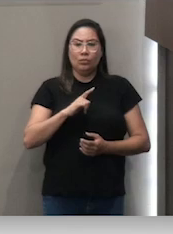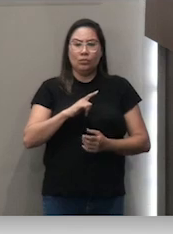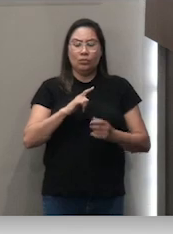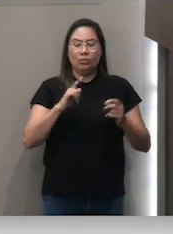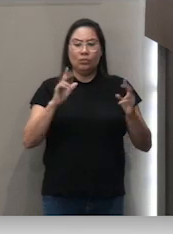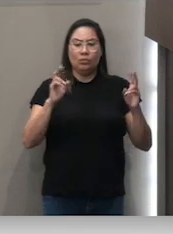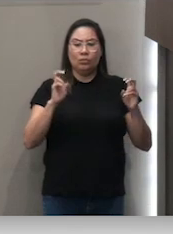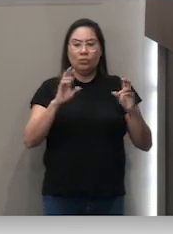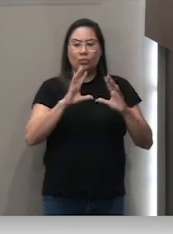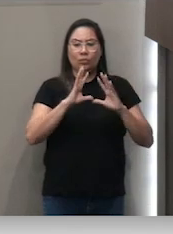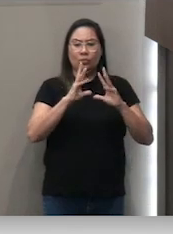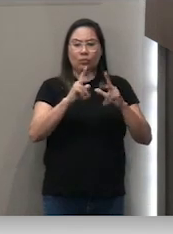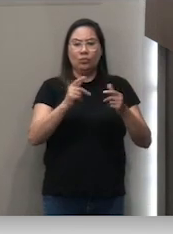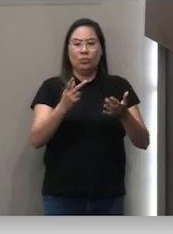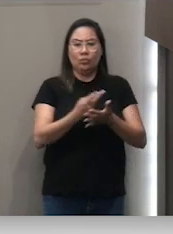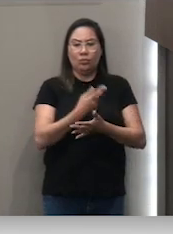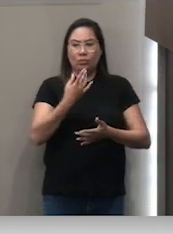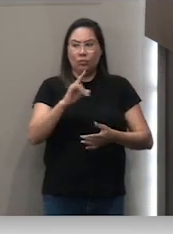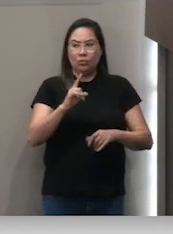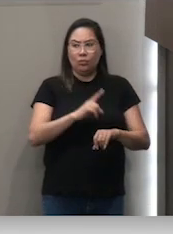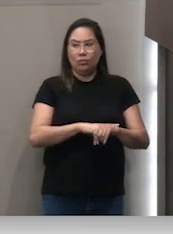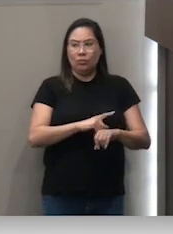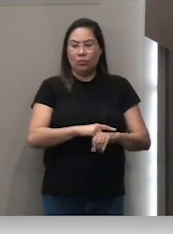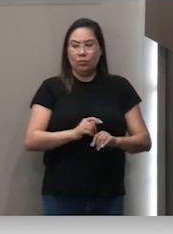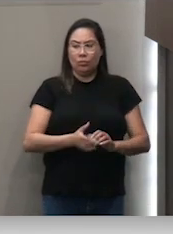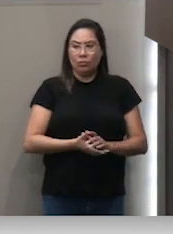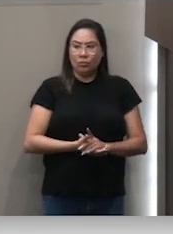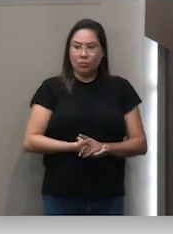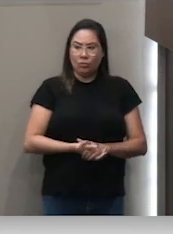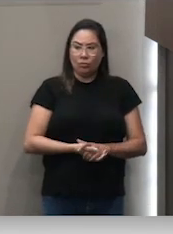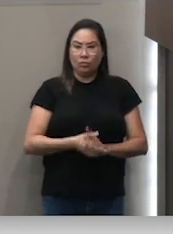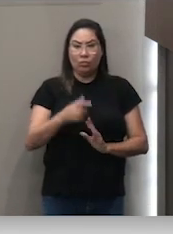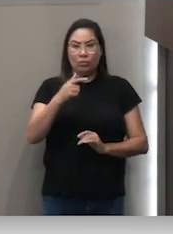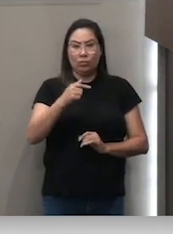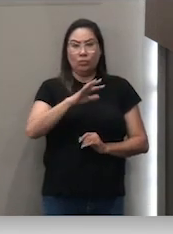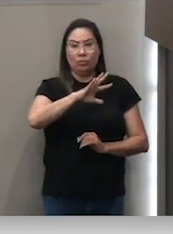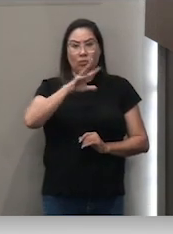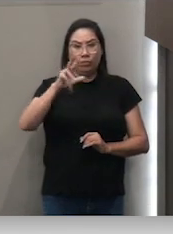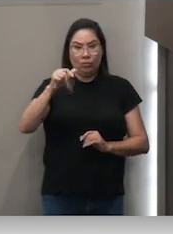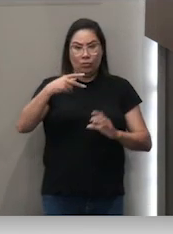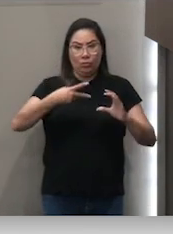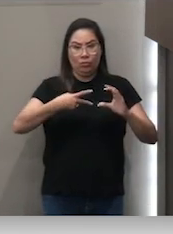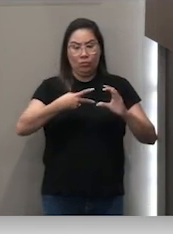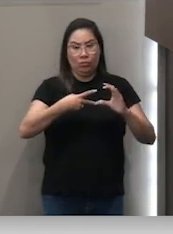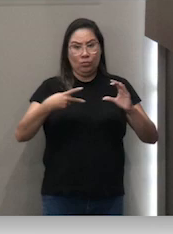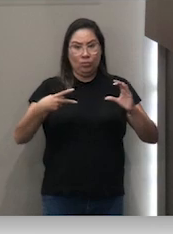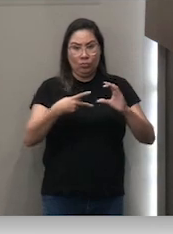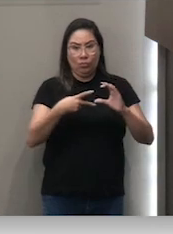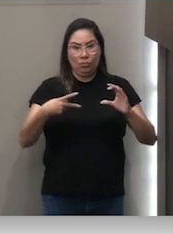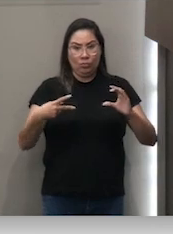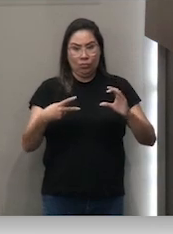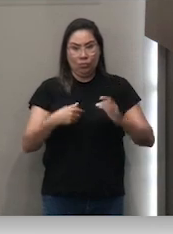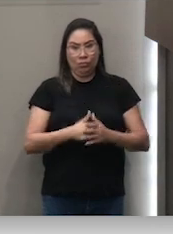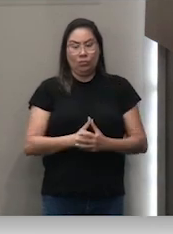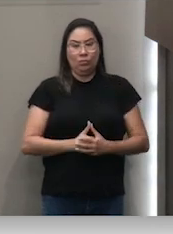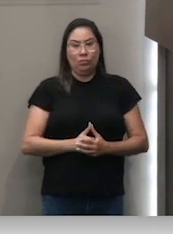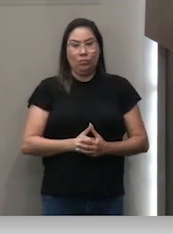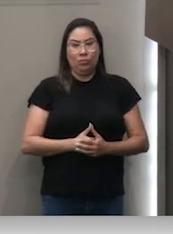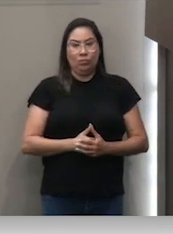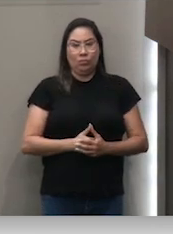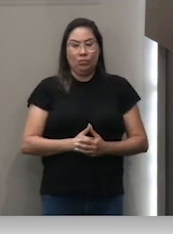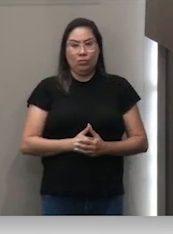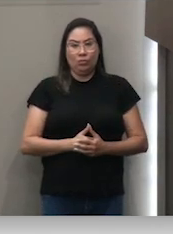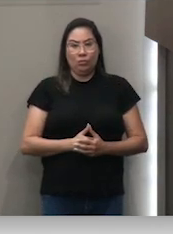aconteceu em Passo Fundo nesses últimos tempos. Os 7 milhões para a Coliurbe, eu tenho o título. O assalto